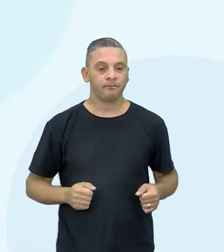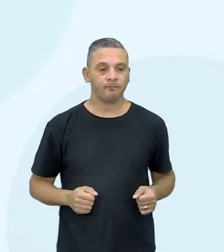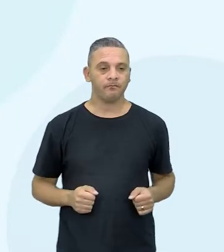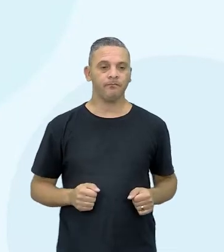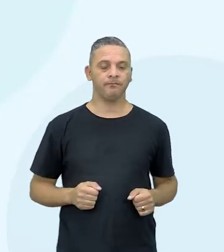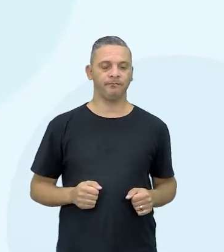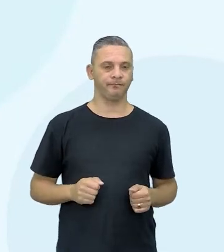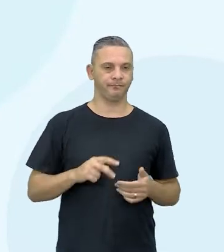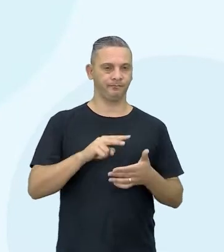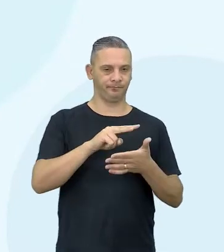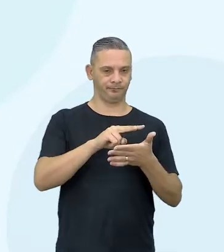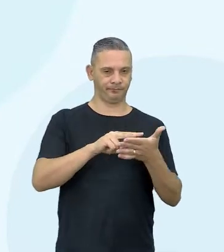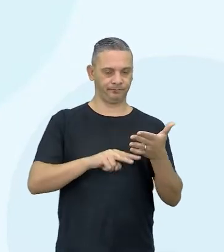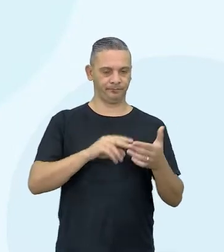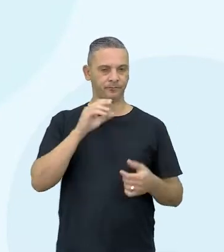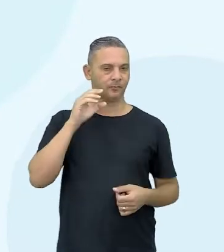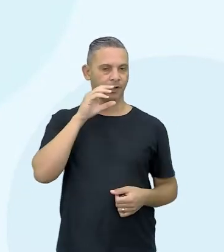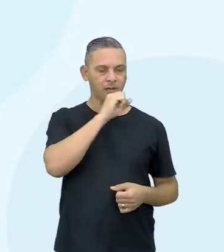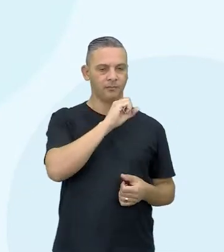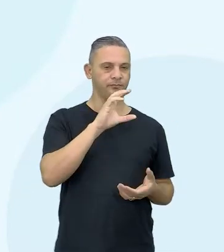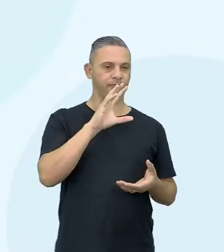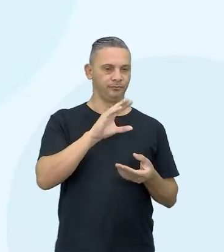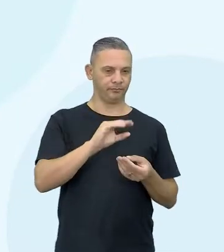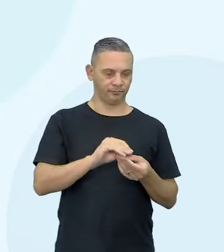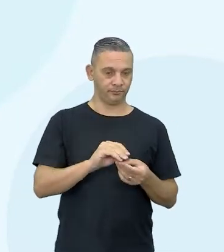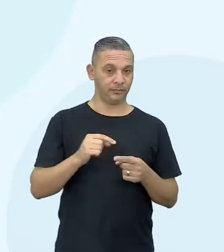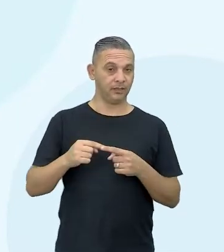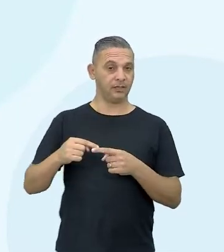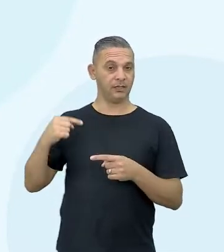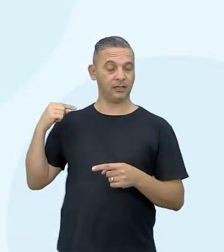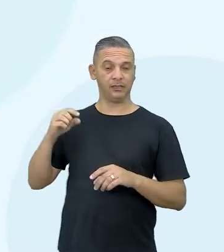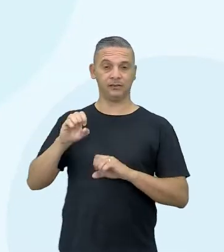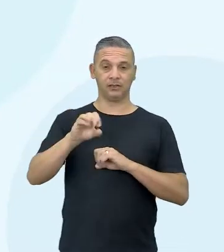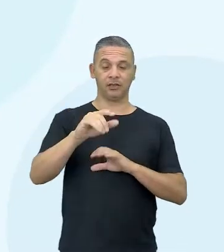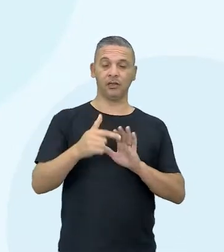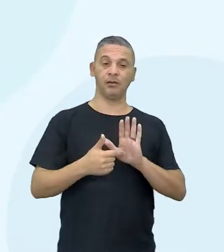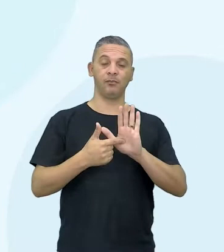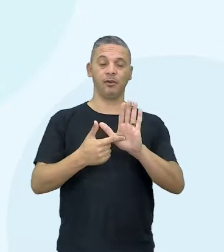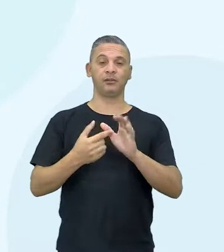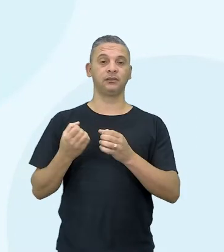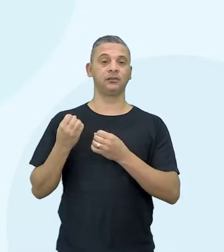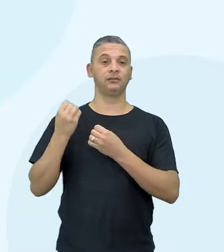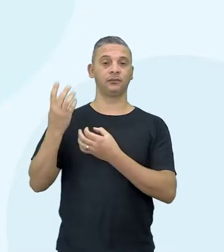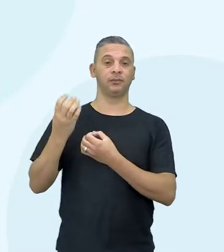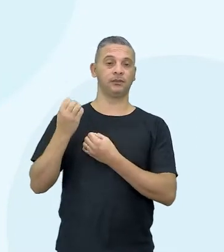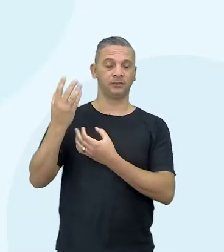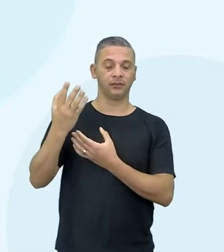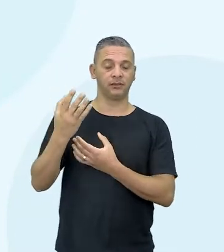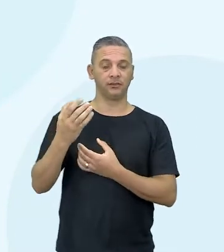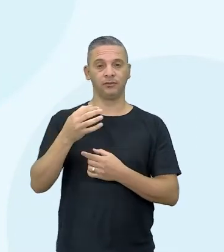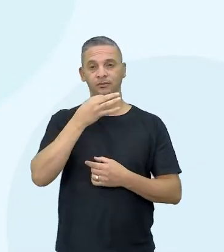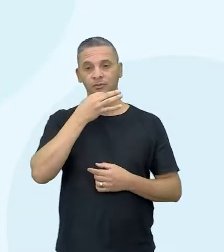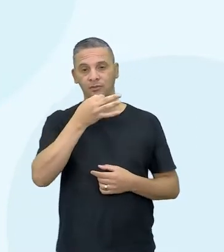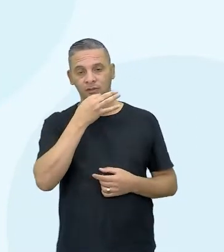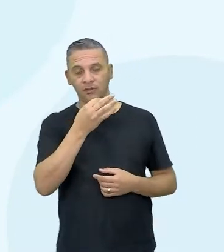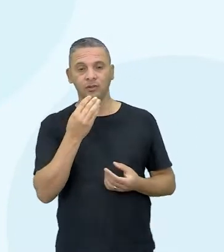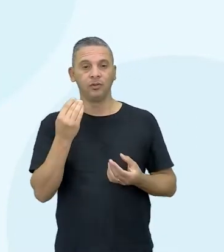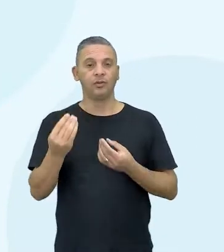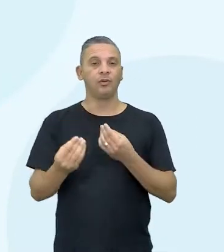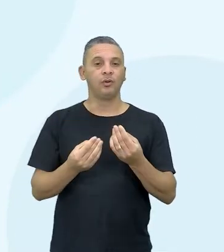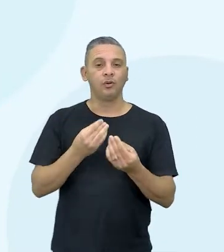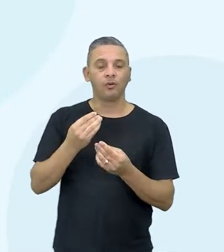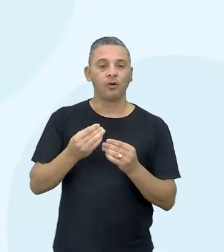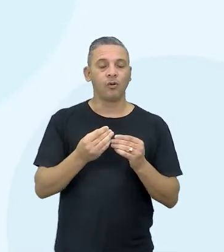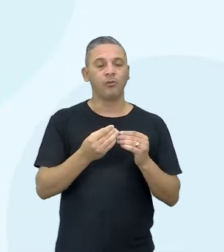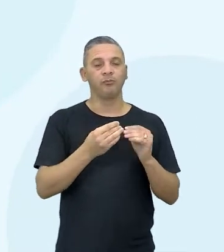eu vou ler e agora rapidinho, né? Nas duas últimas aulas foram apresentadas informações e sugestões sobre como